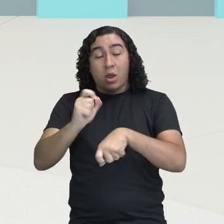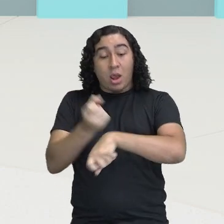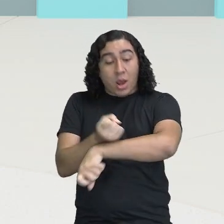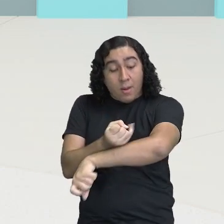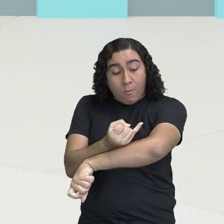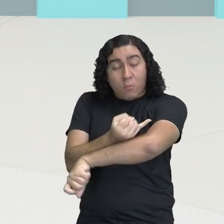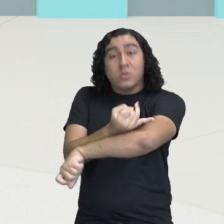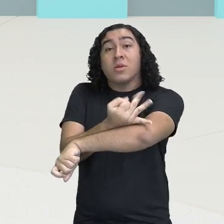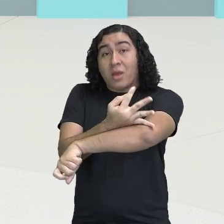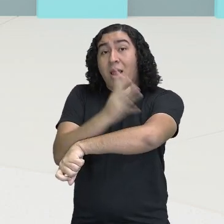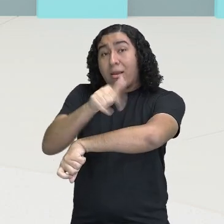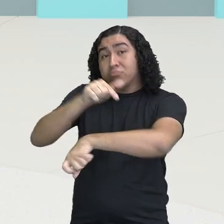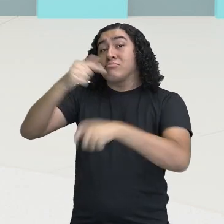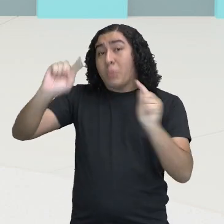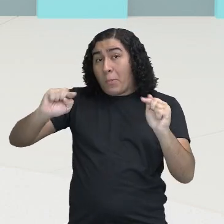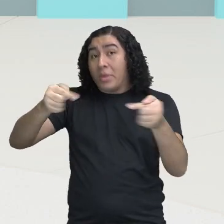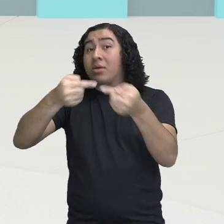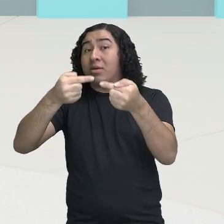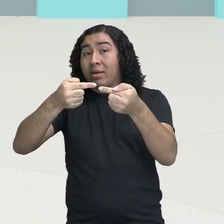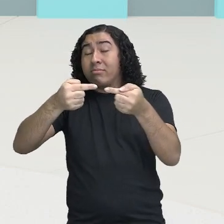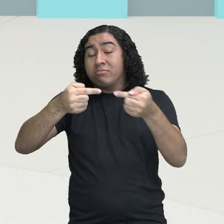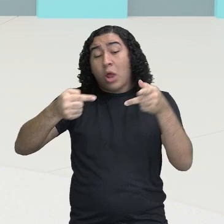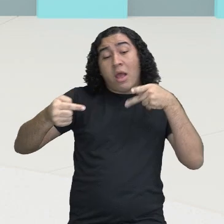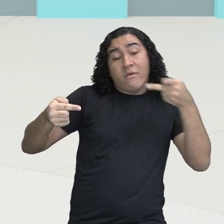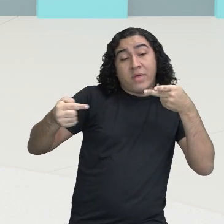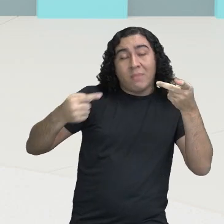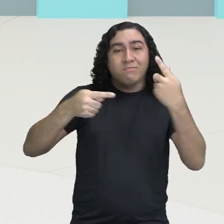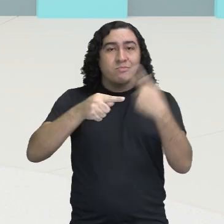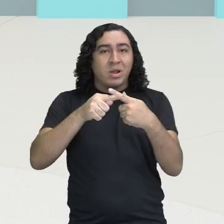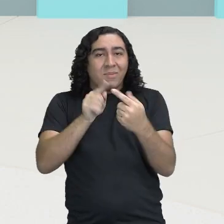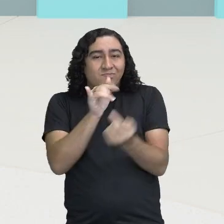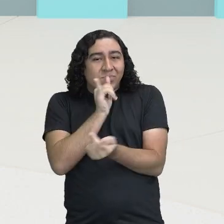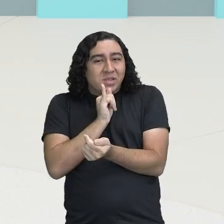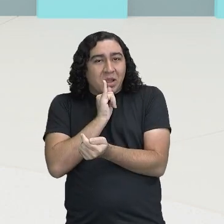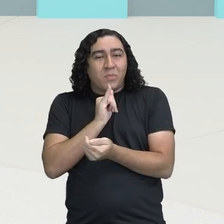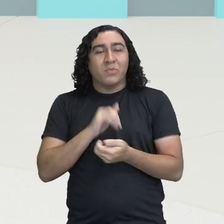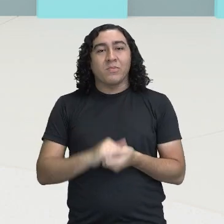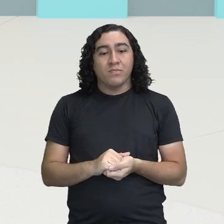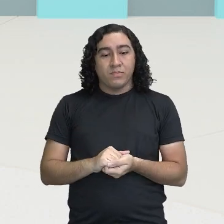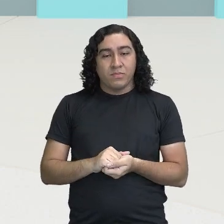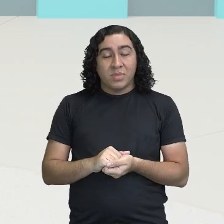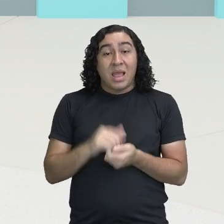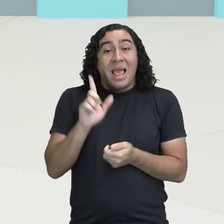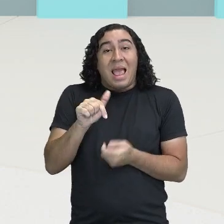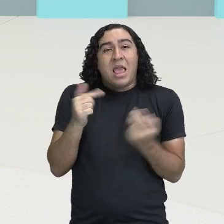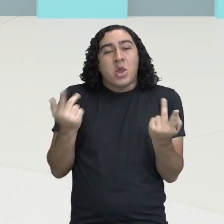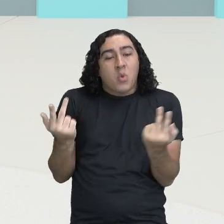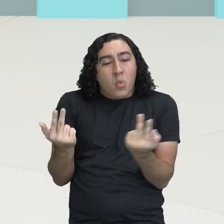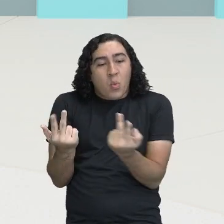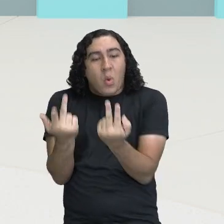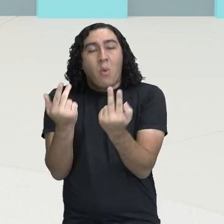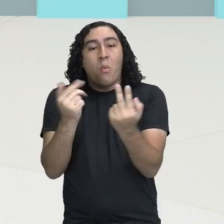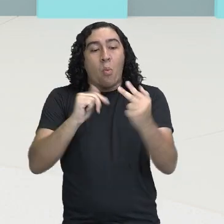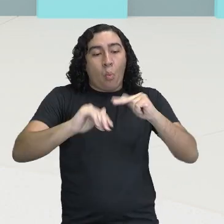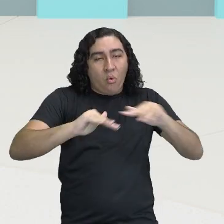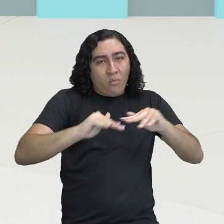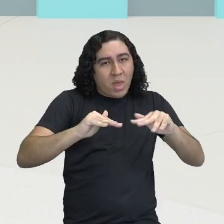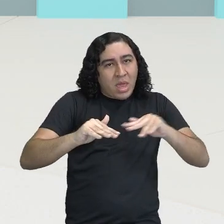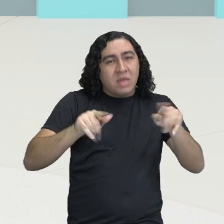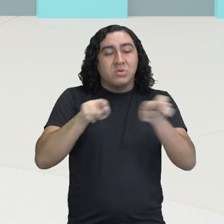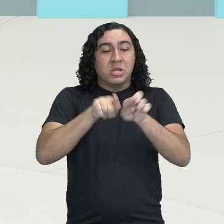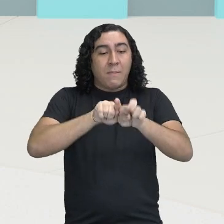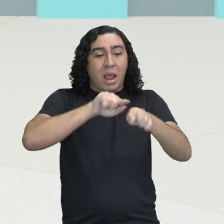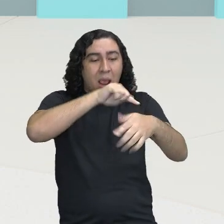o significado correto. Porque às vezes é a mesma movimentação, a